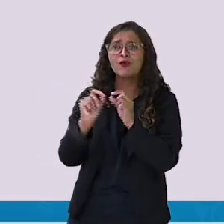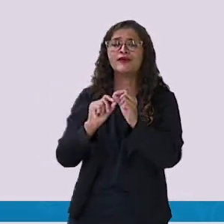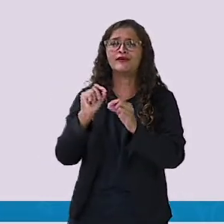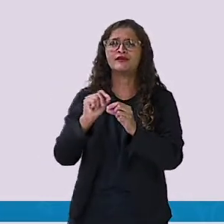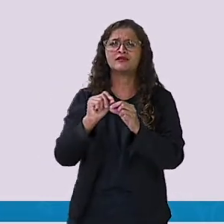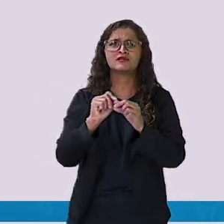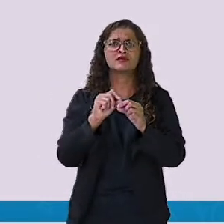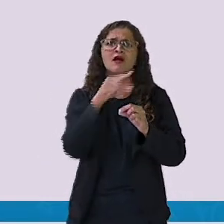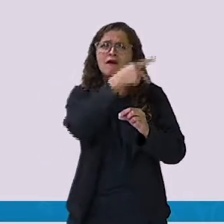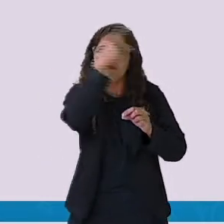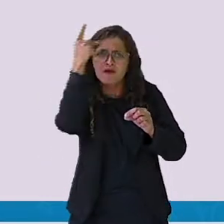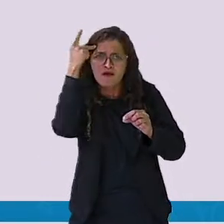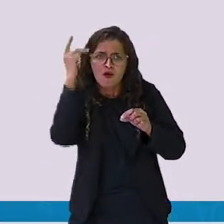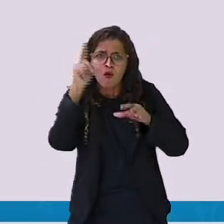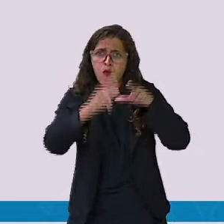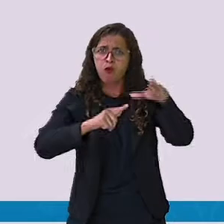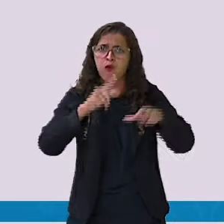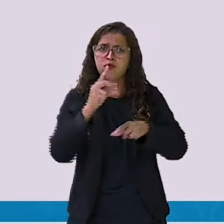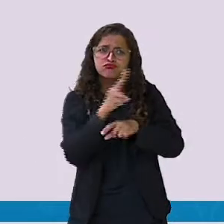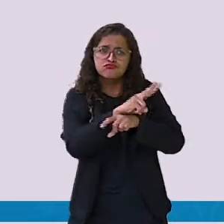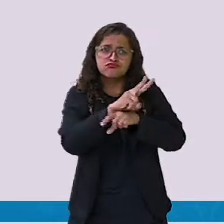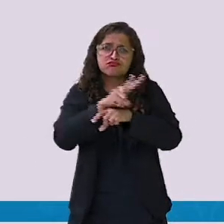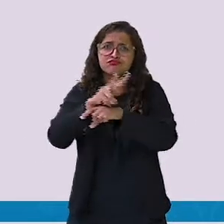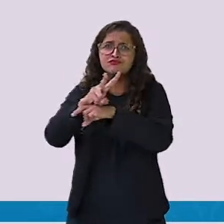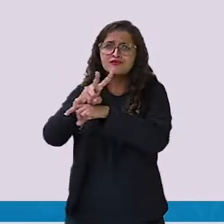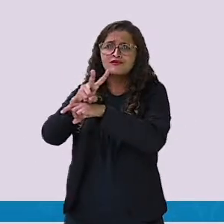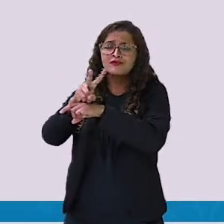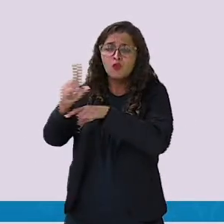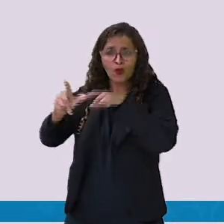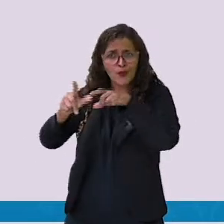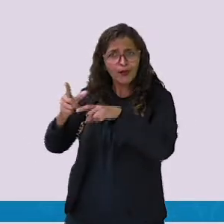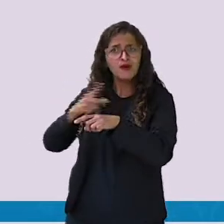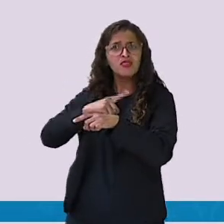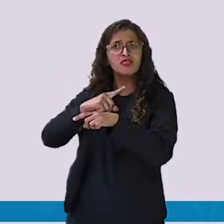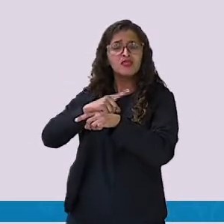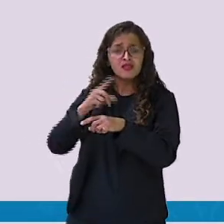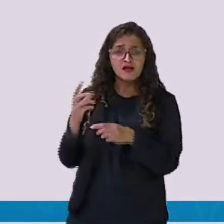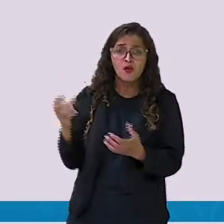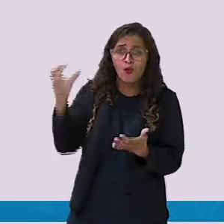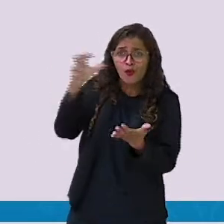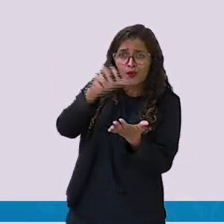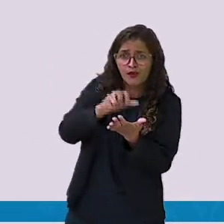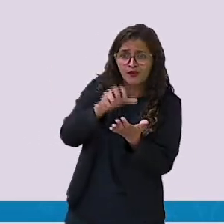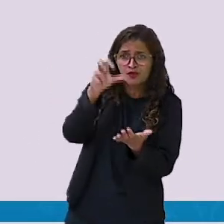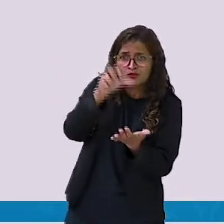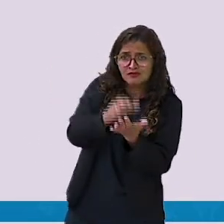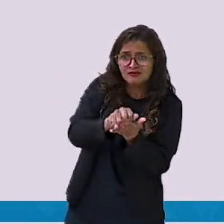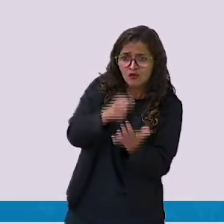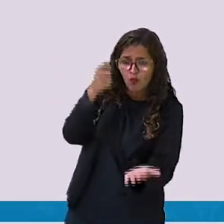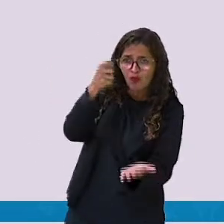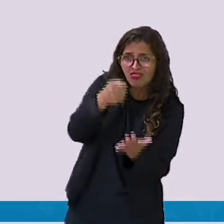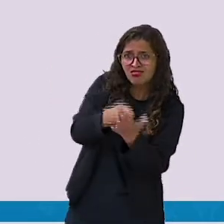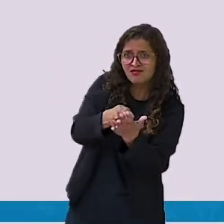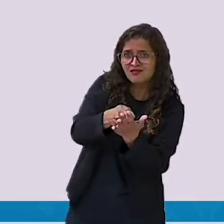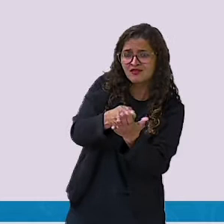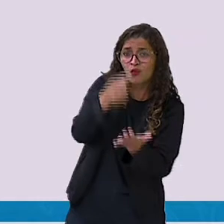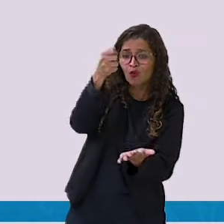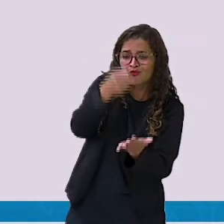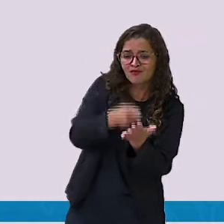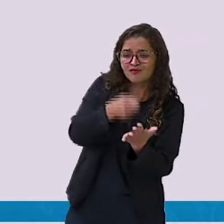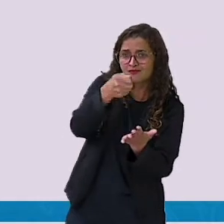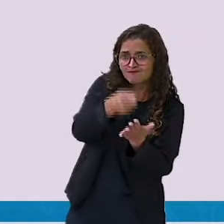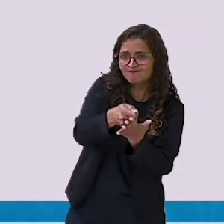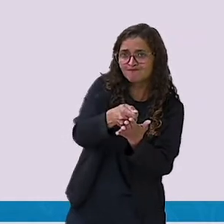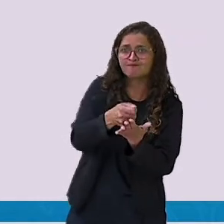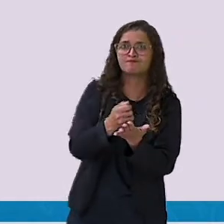trabalhadores nas atividades industriais. As grandes indústrias, muitas dessas empresas,